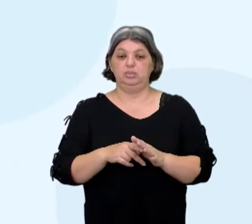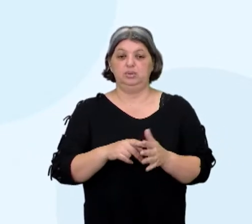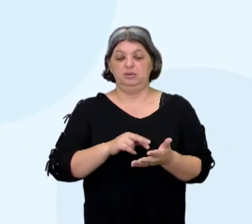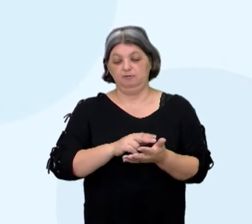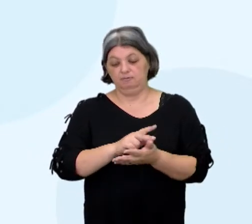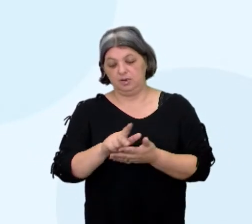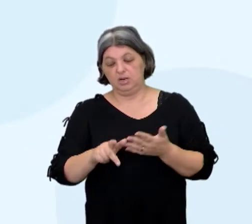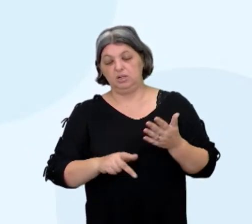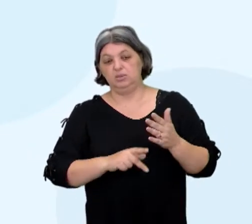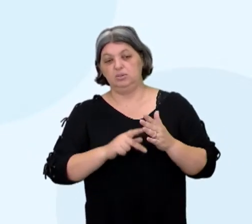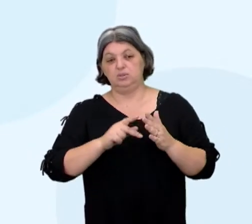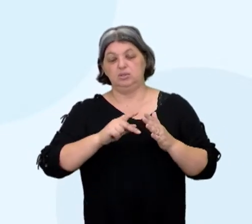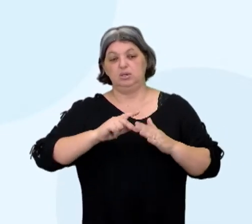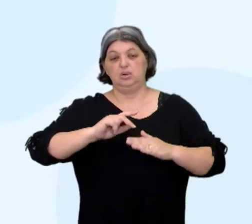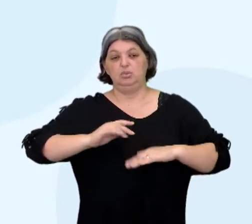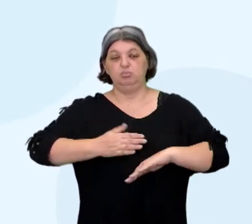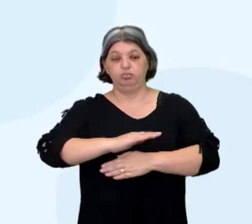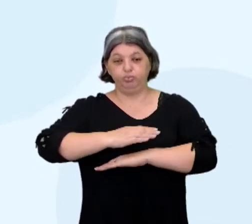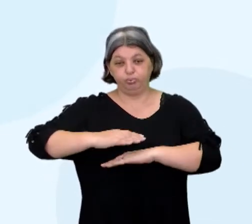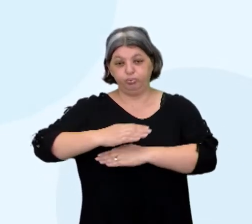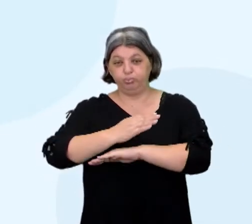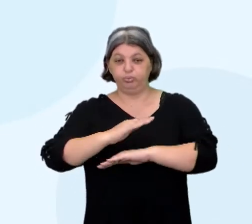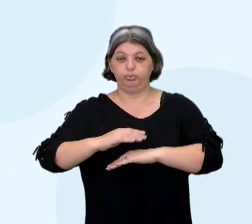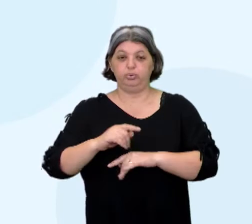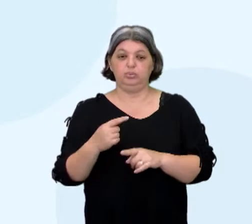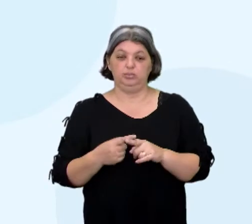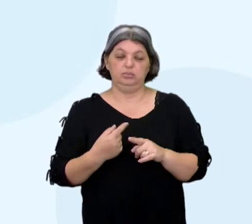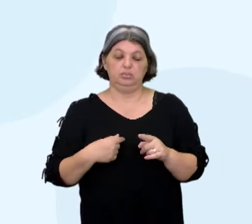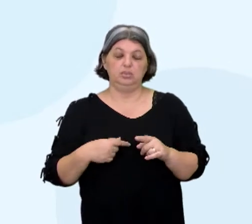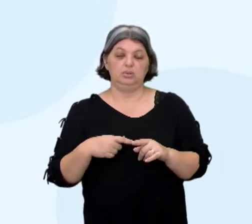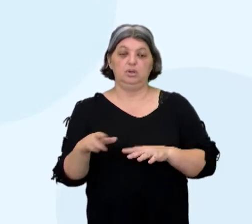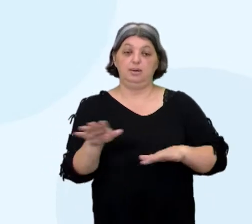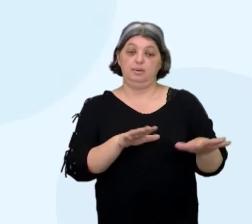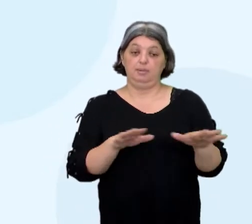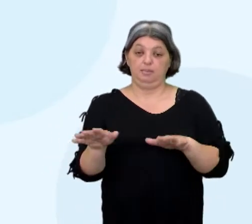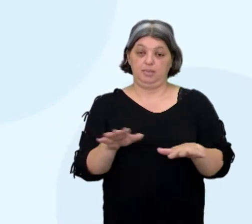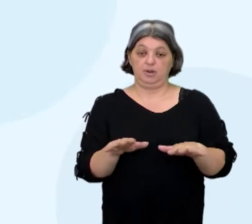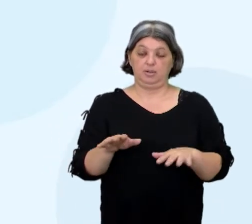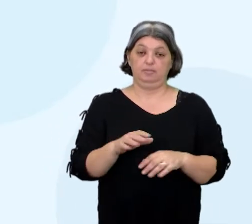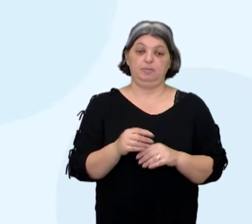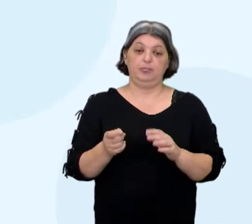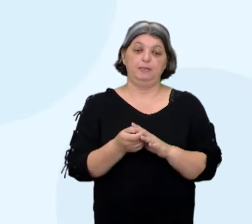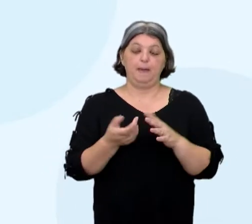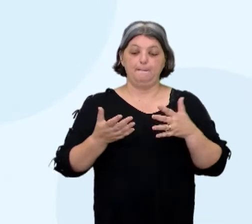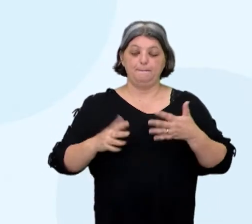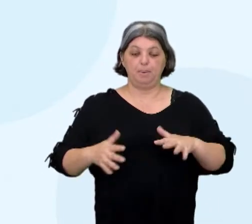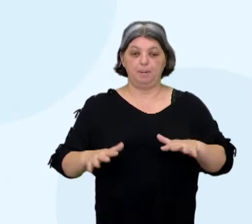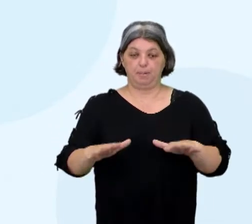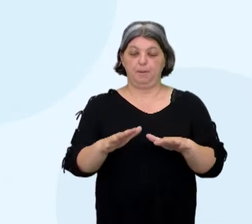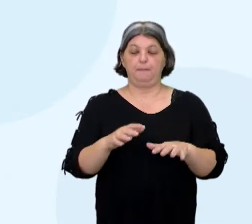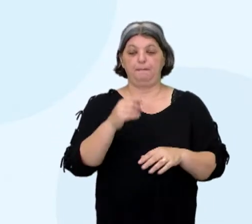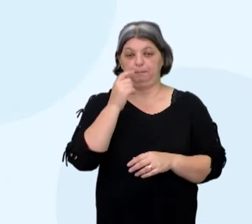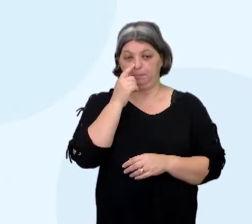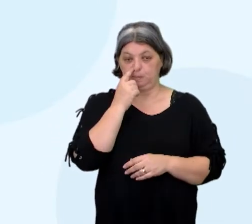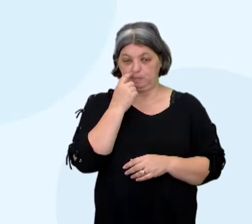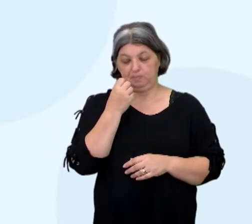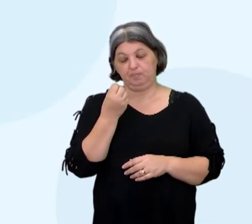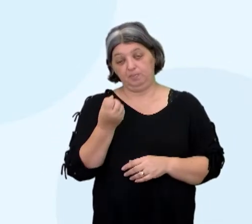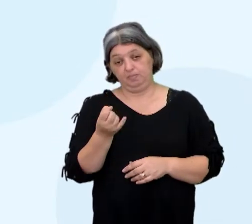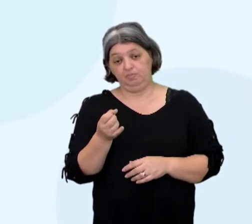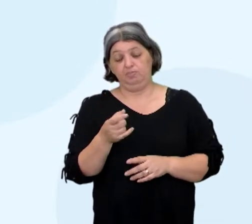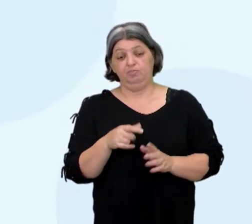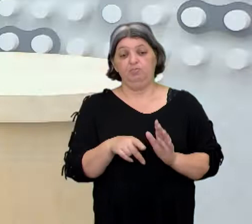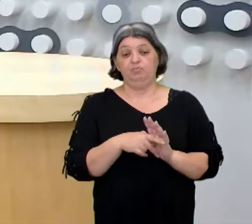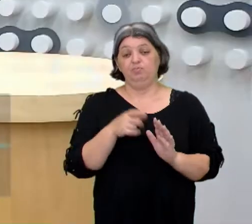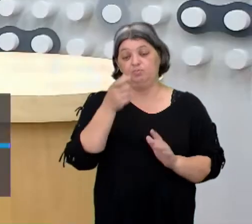sismos. E para os pequenos costuma-se usar o abalo sísmico ou tremor de terra, tá certo? Mas o interessante é